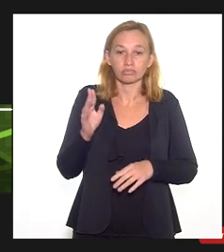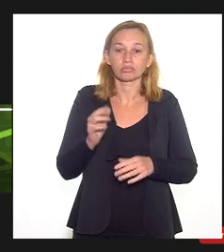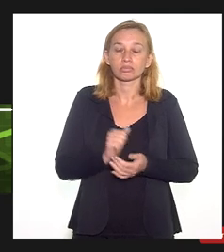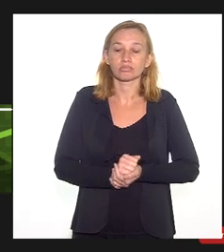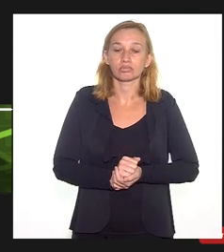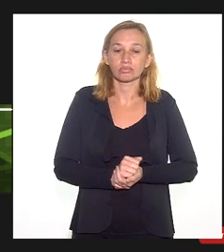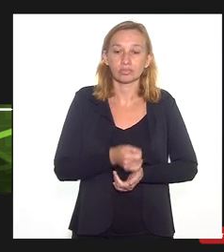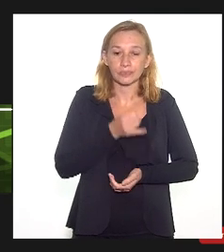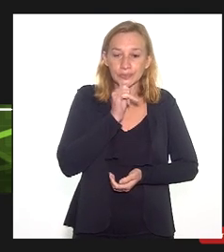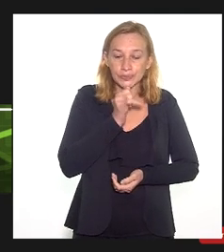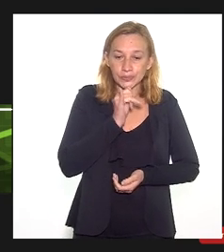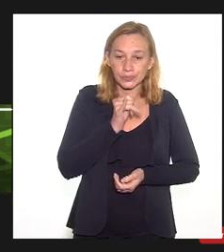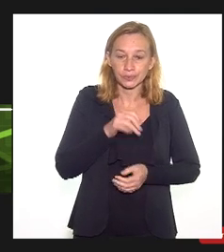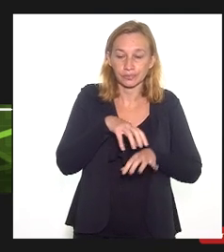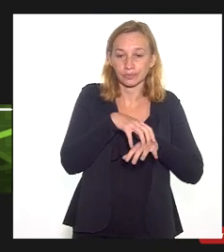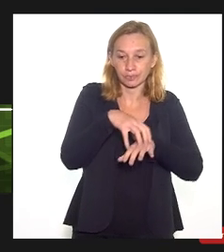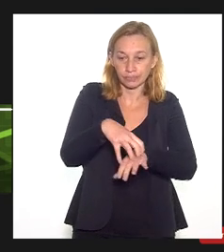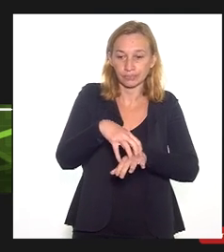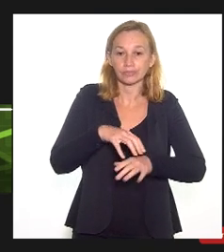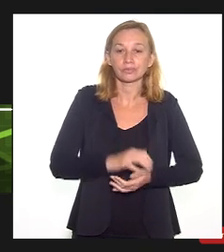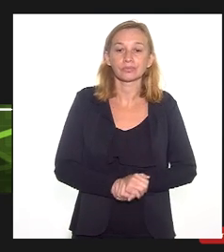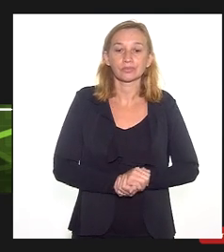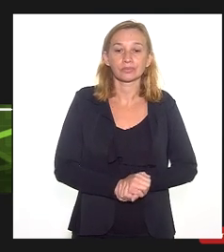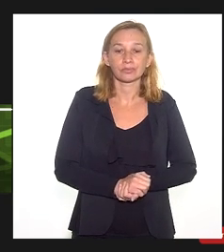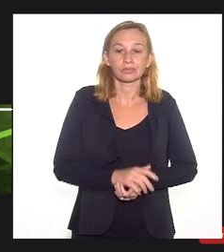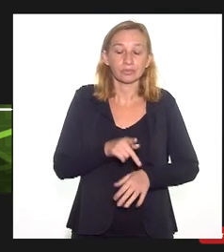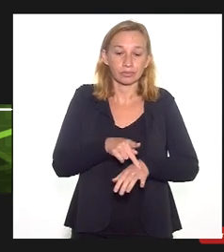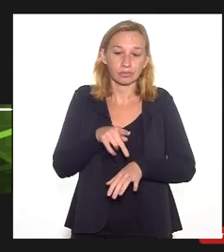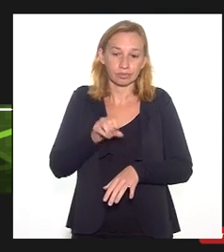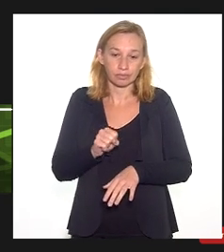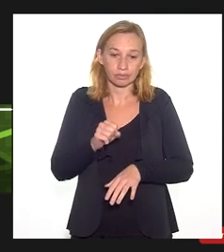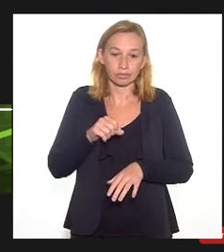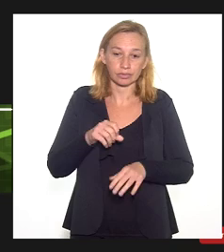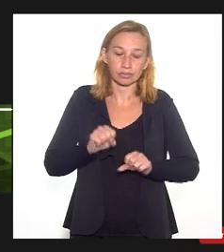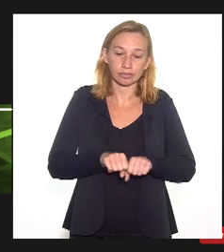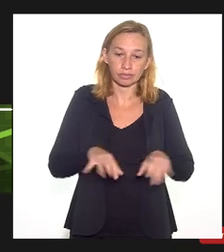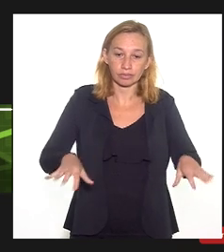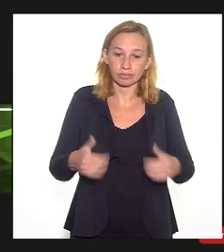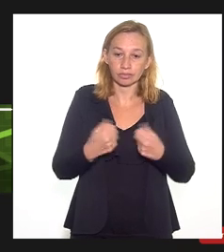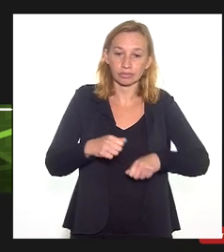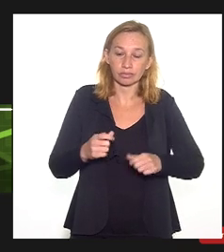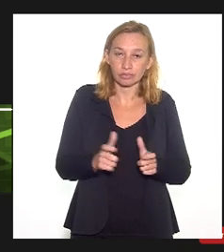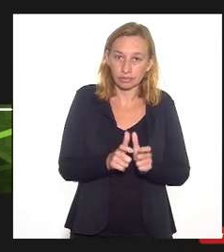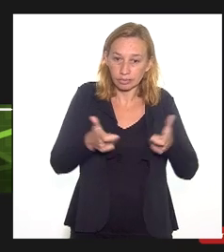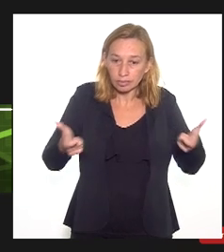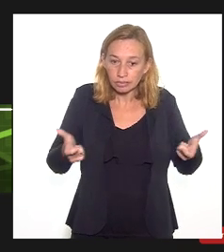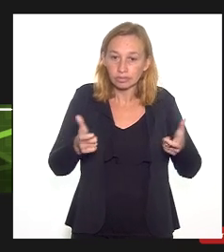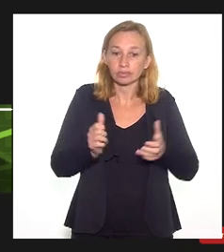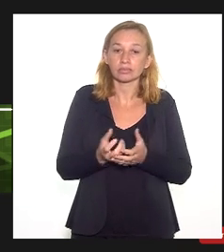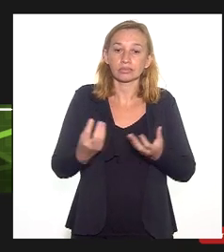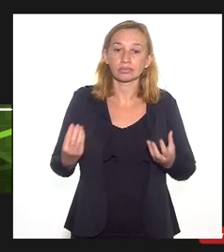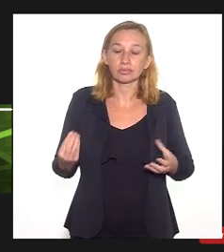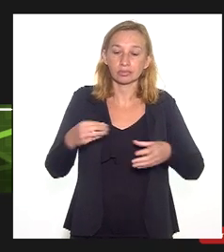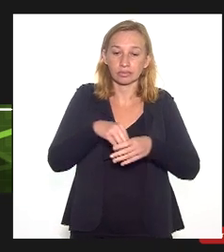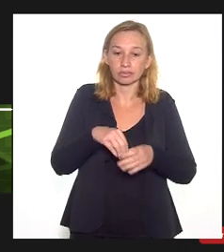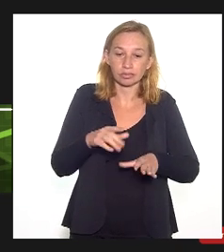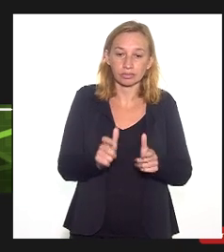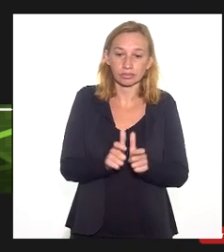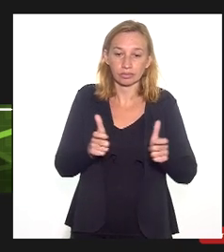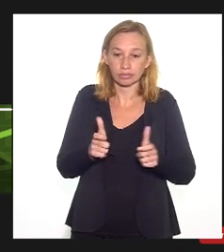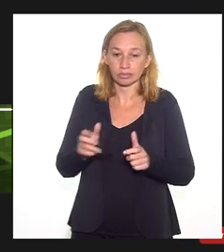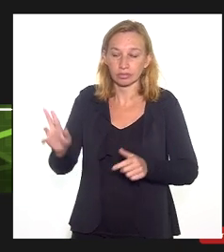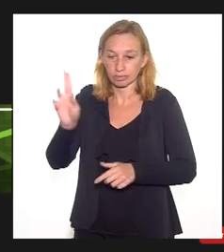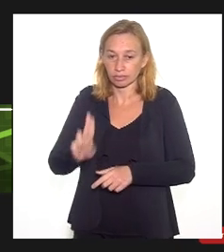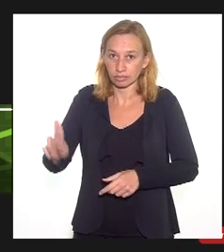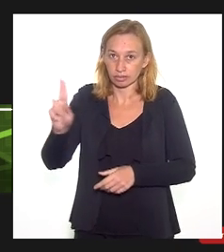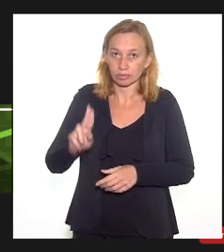como por exemplo a questão do transporte o pós-pandemia vai nos trazer uma necessidade muito grande de uma integração maior da universidade